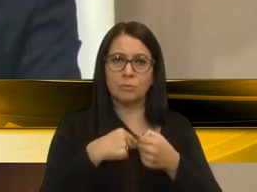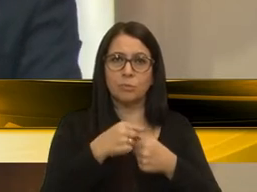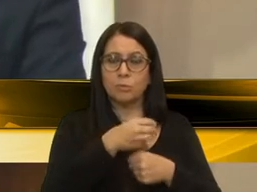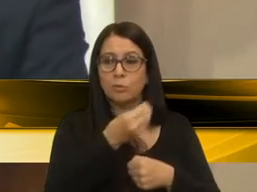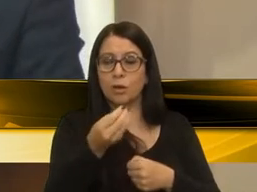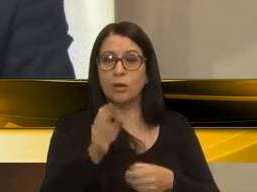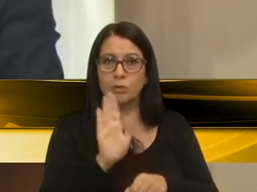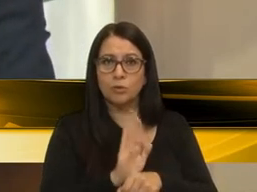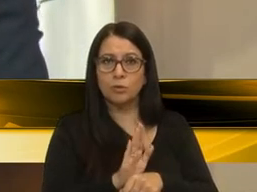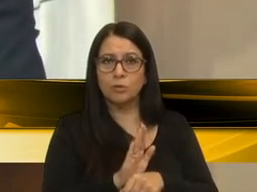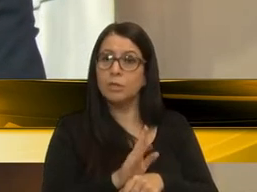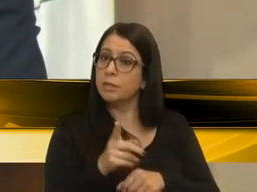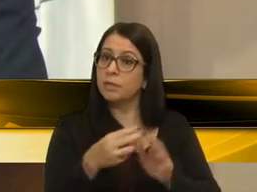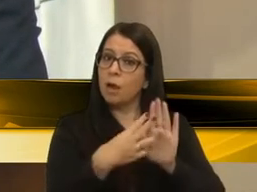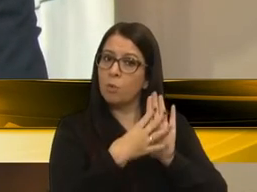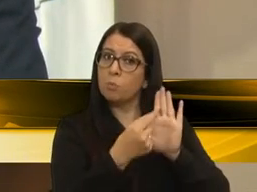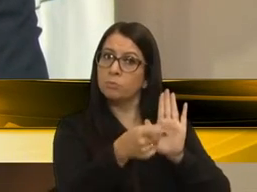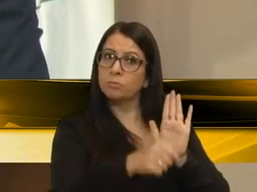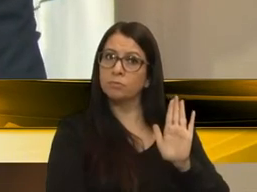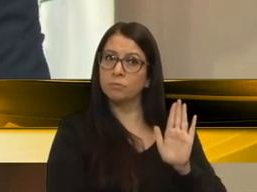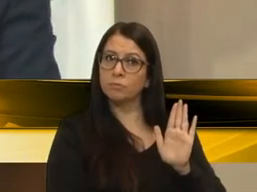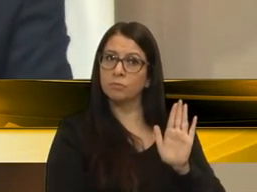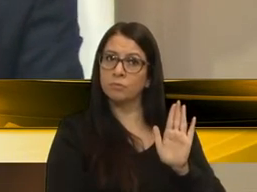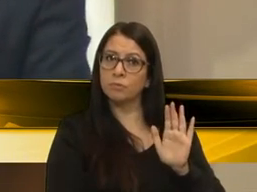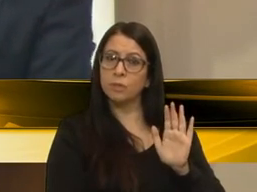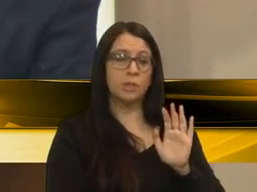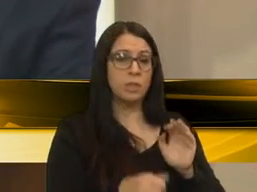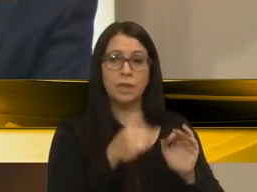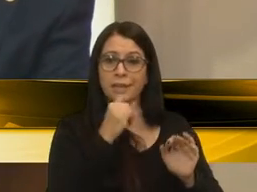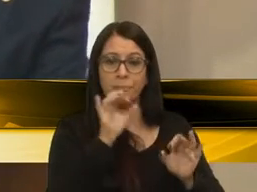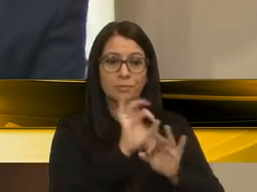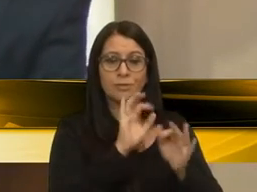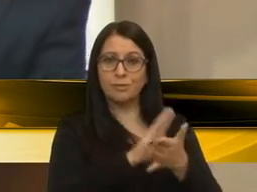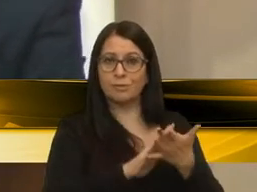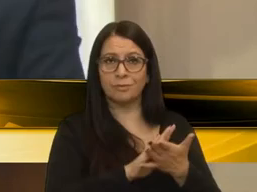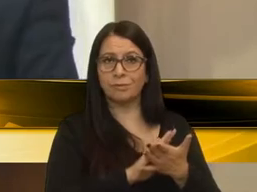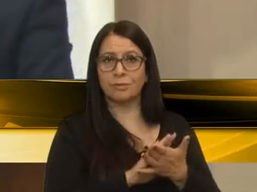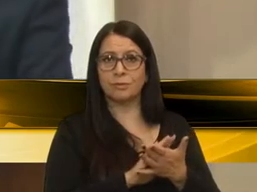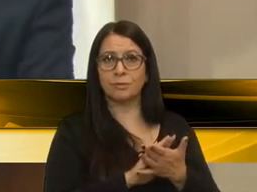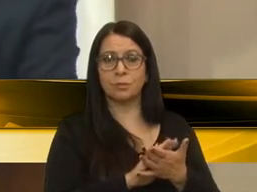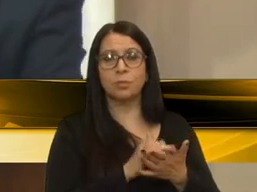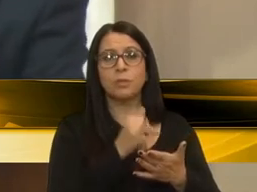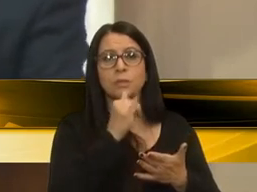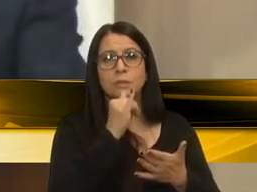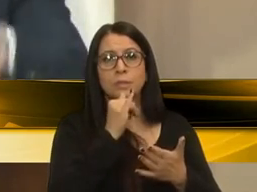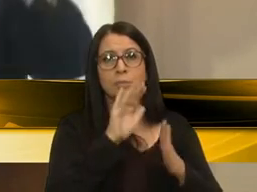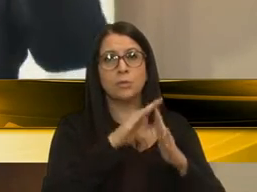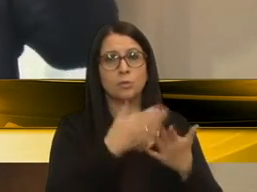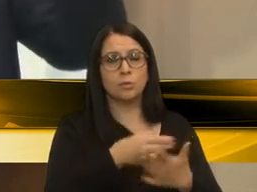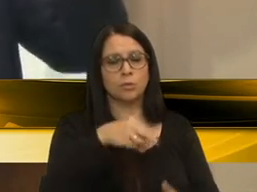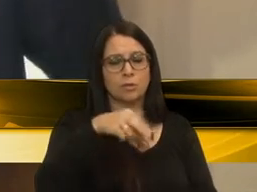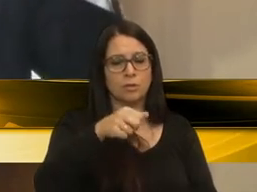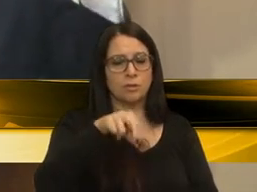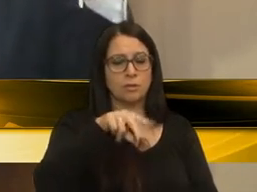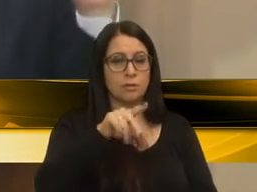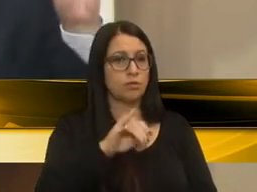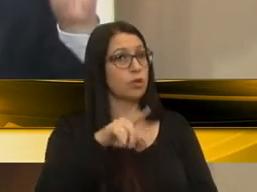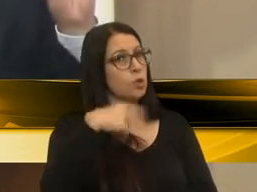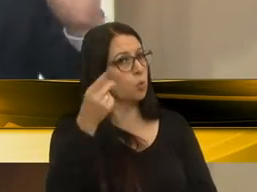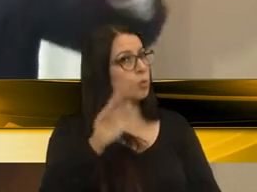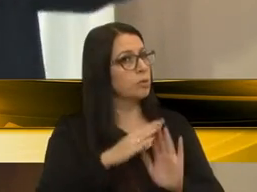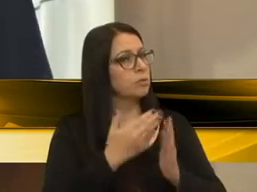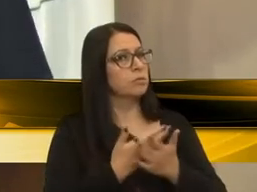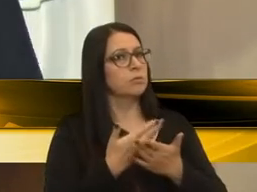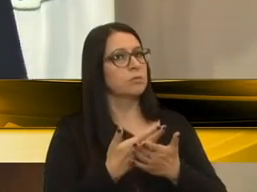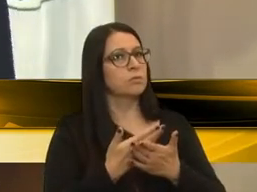município, ele que deu exemplo. E não está dando exemplo como exemplo da escola Nandi, de tantas outras.